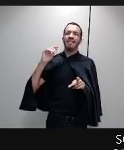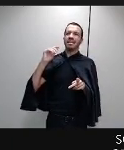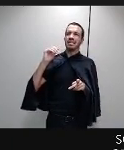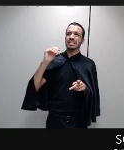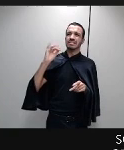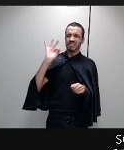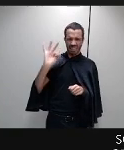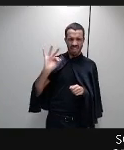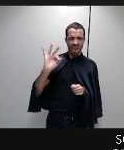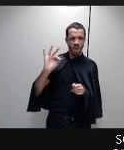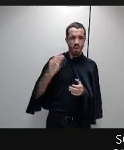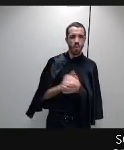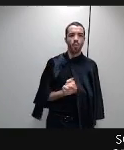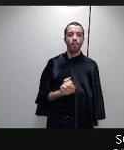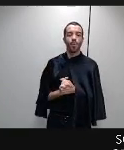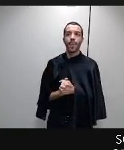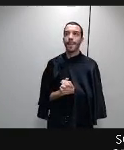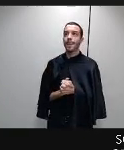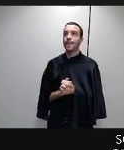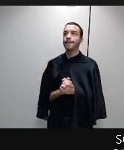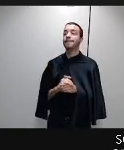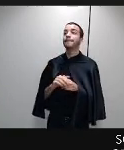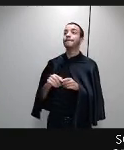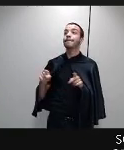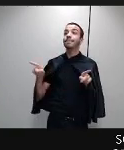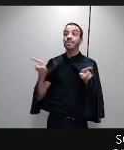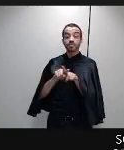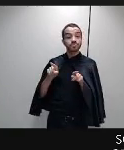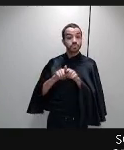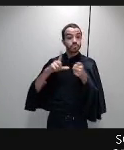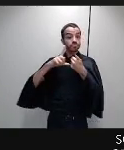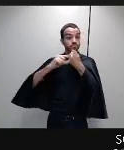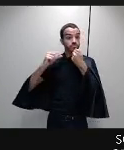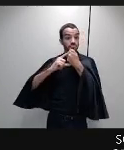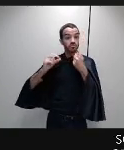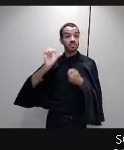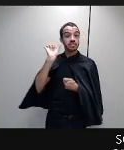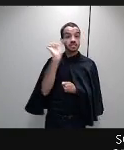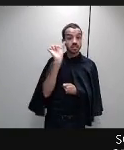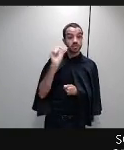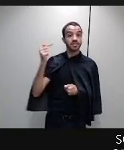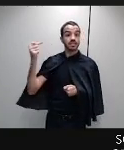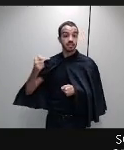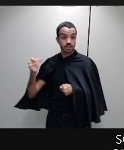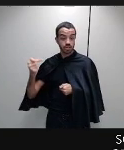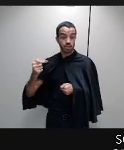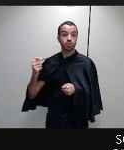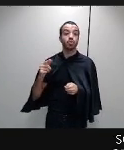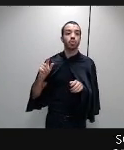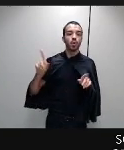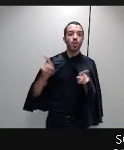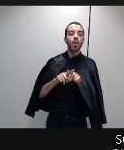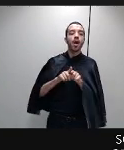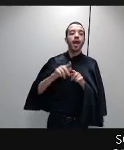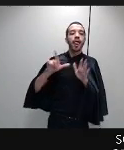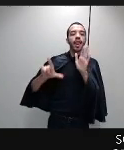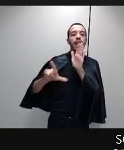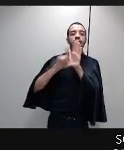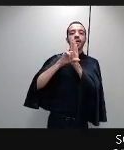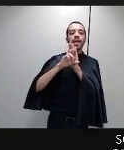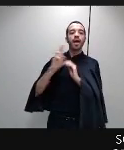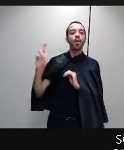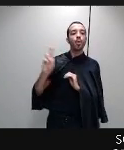se lembrar bem como os artigos 6º e 7º da lei de recuperação judicial das empresas nem como foi